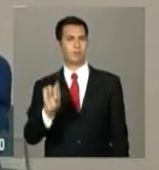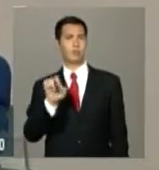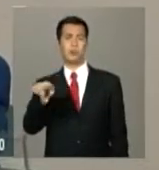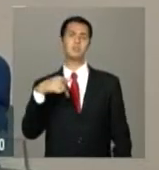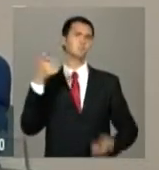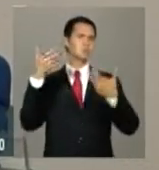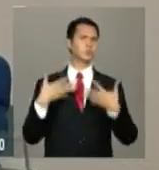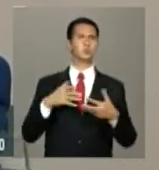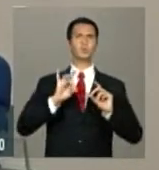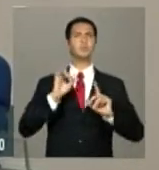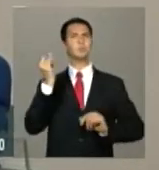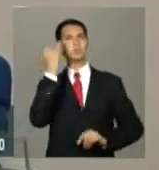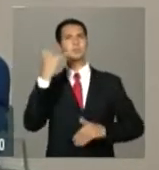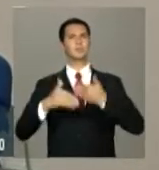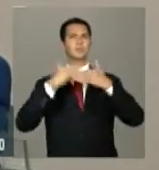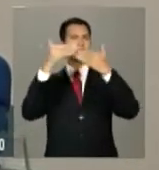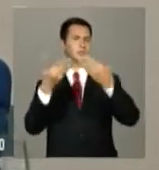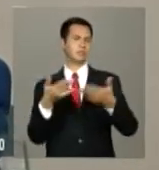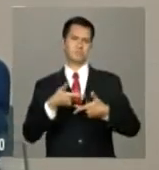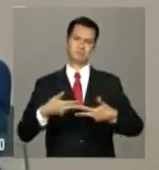Você está